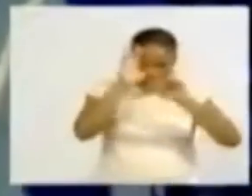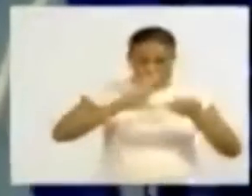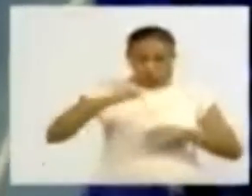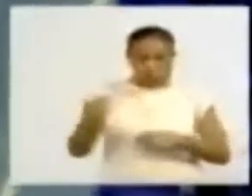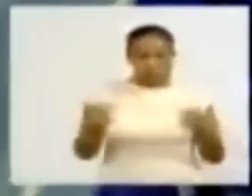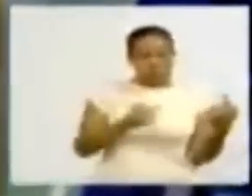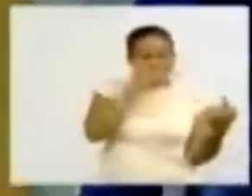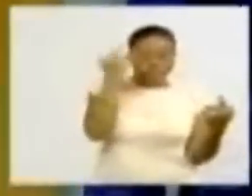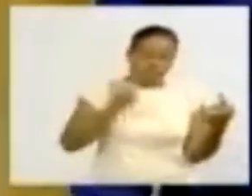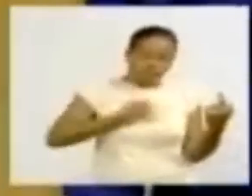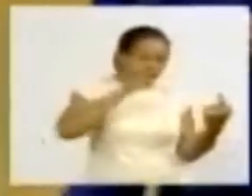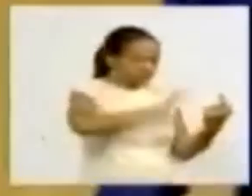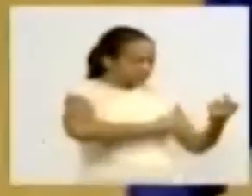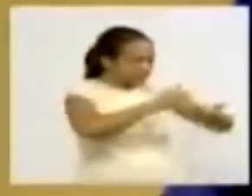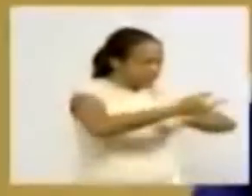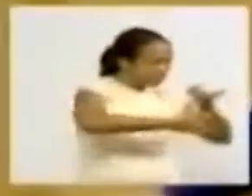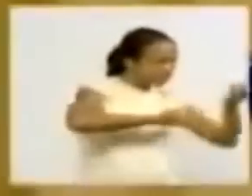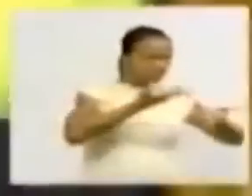é amando.